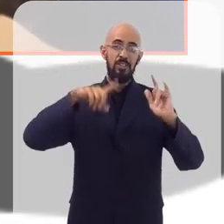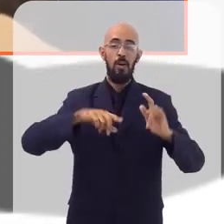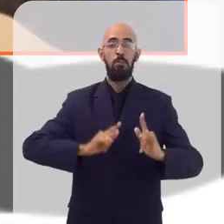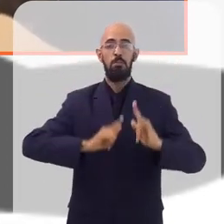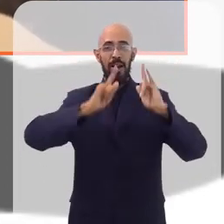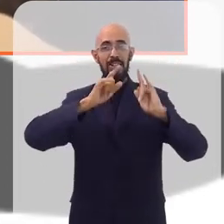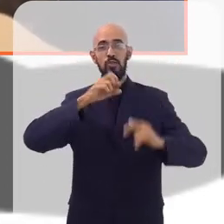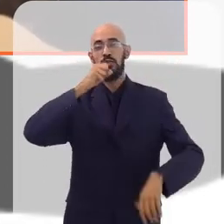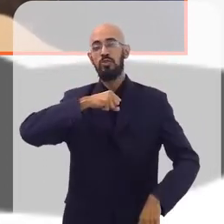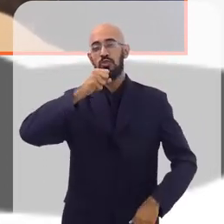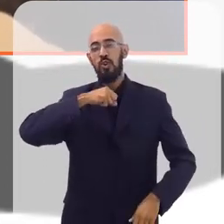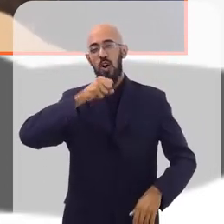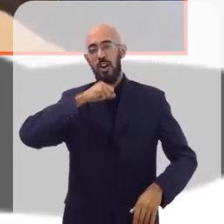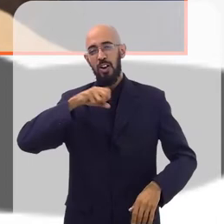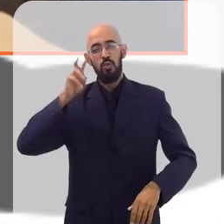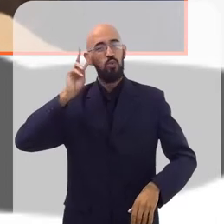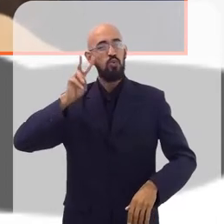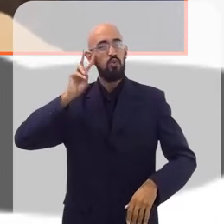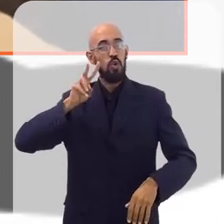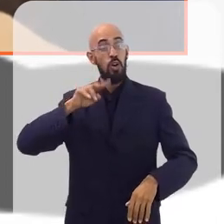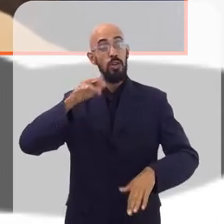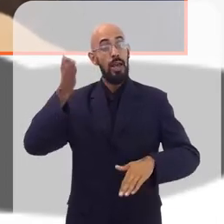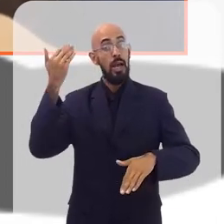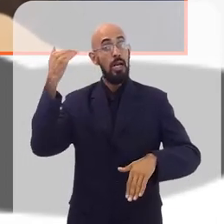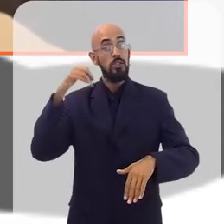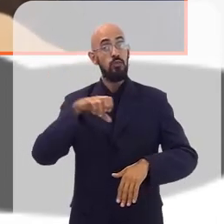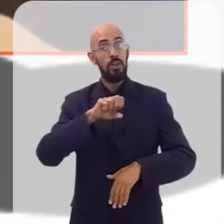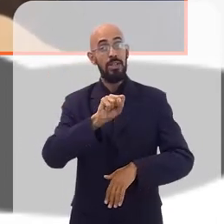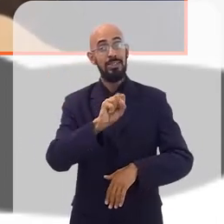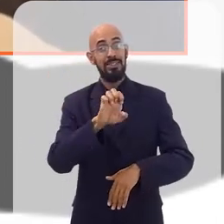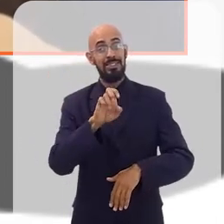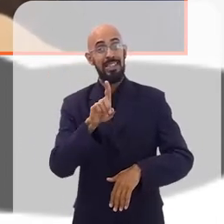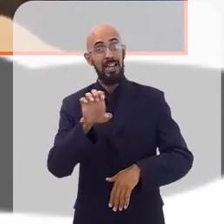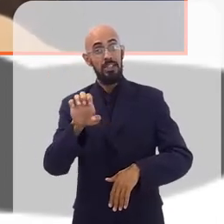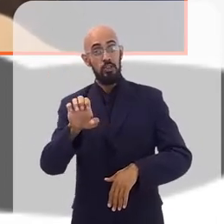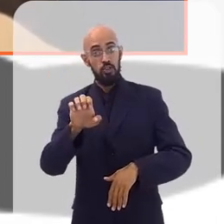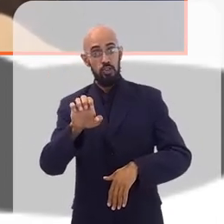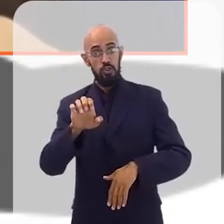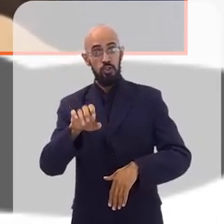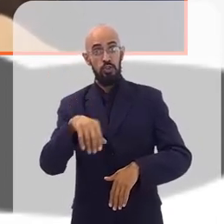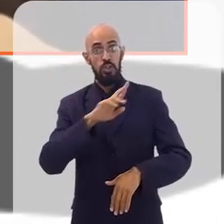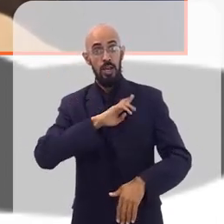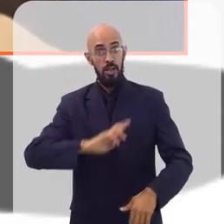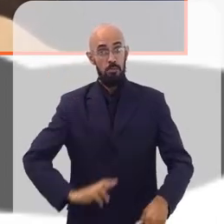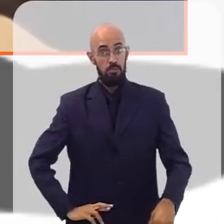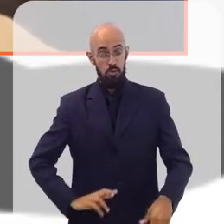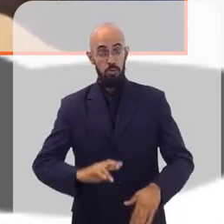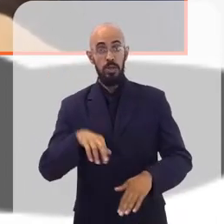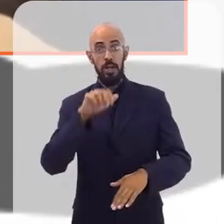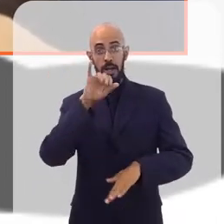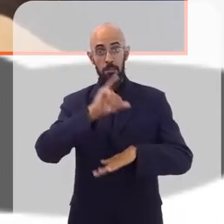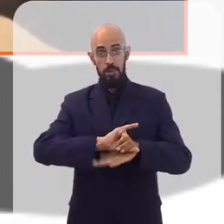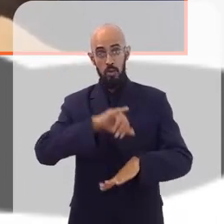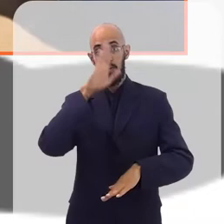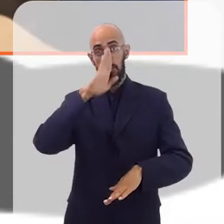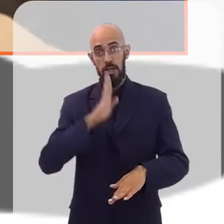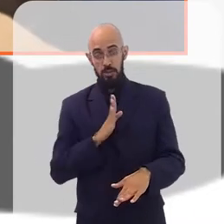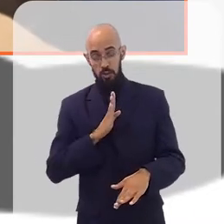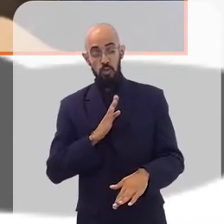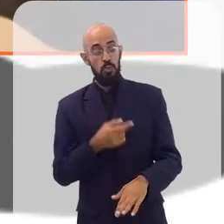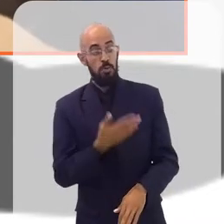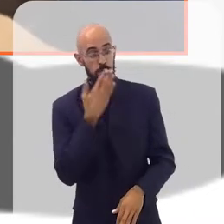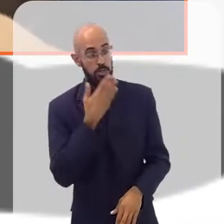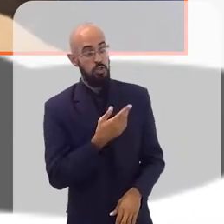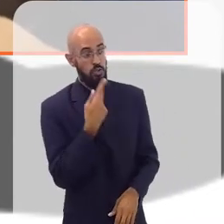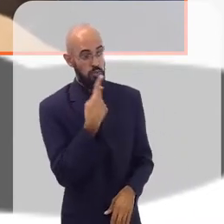histórico maravilhoso que já foi a sede da República quando éramos a capital né o Senhor por solicitação